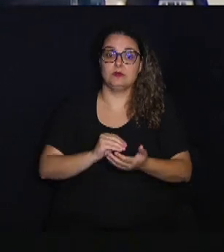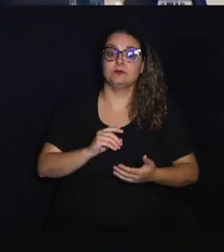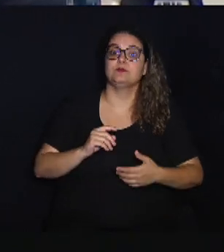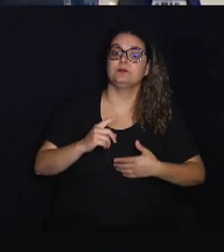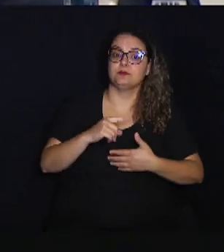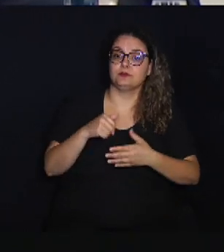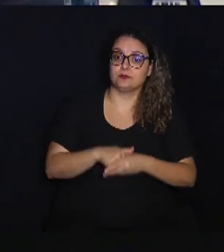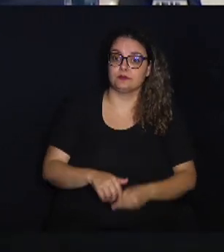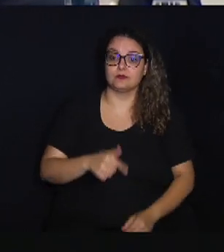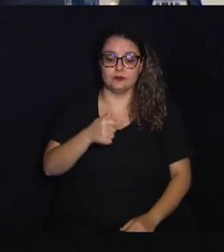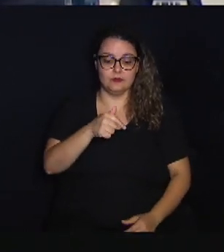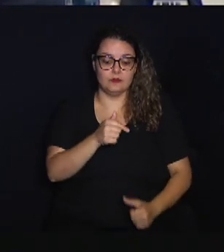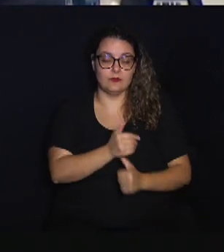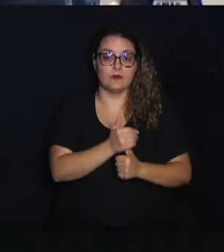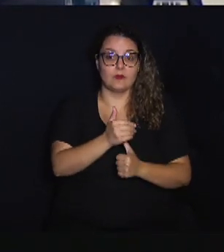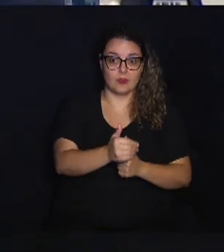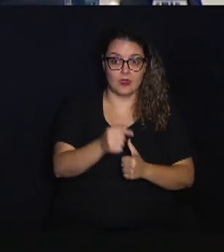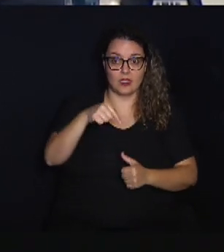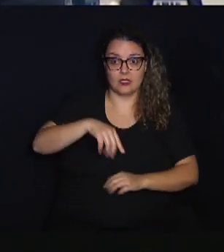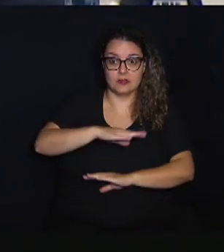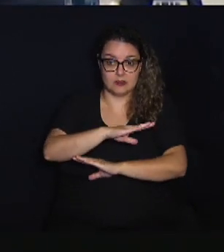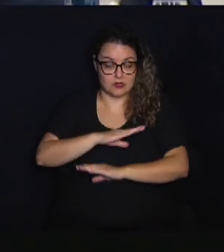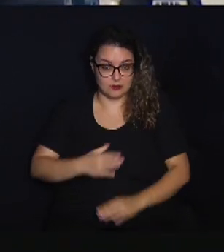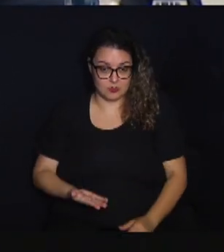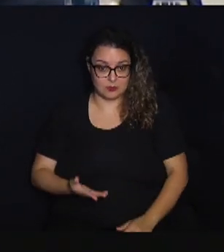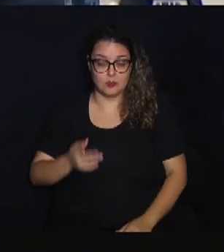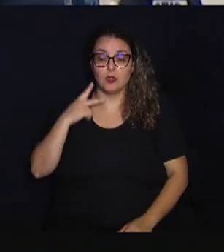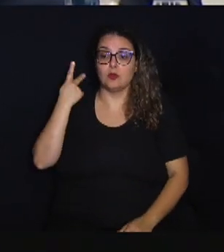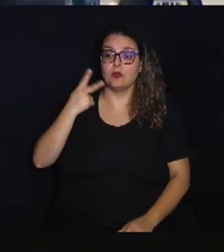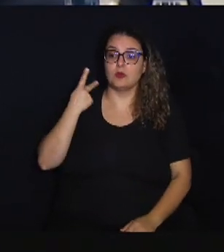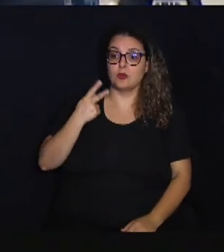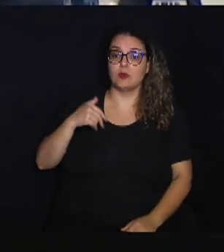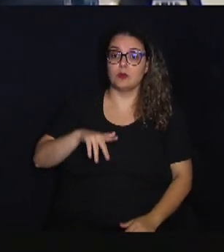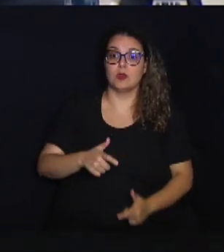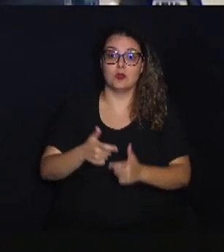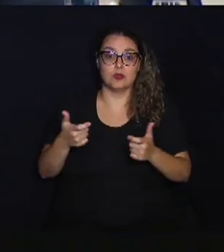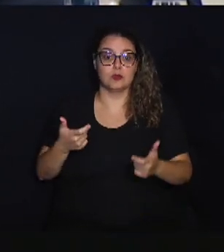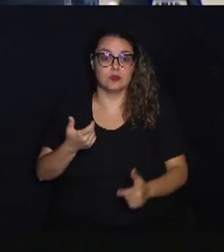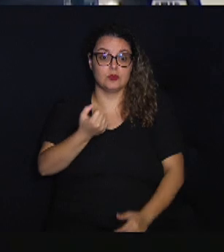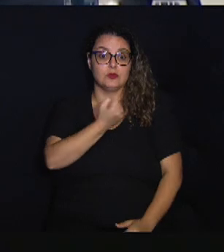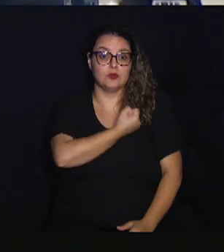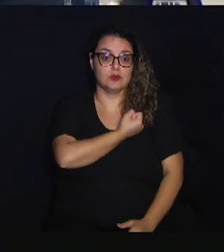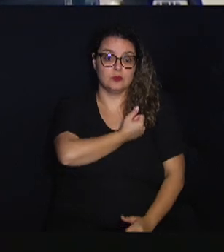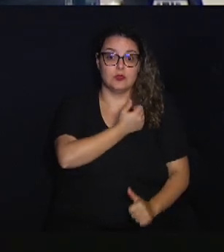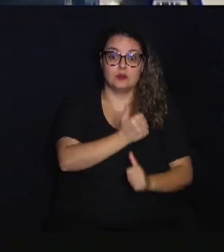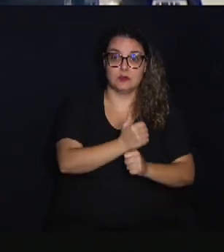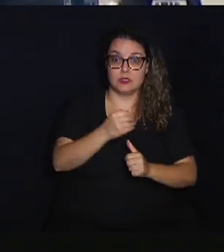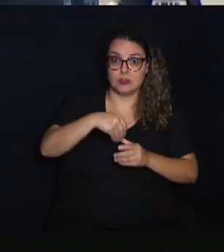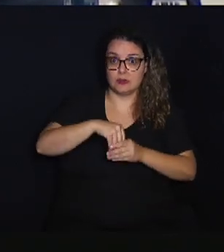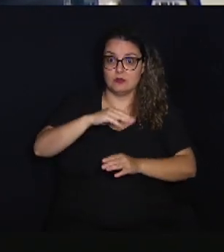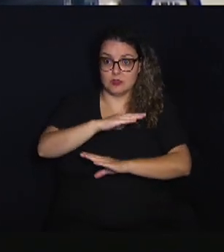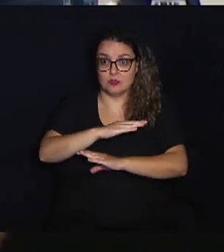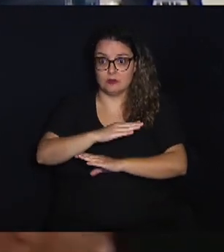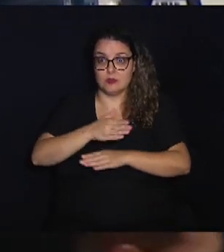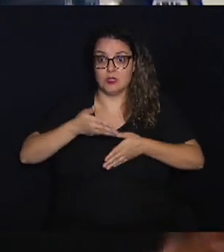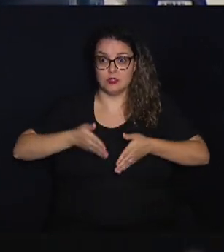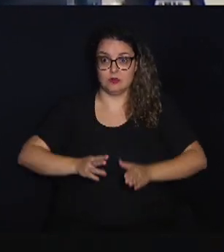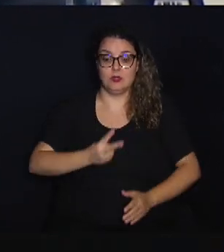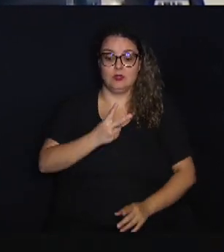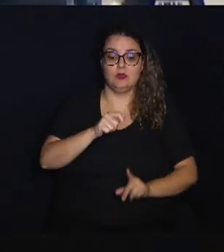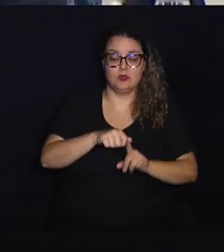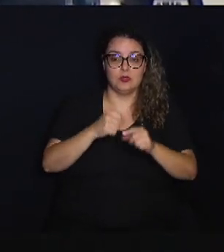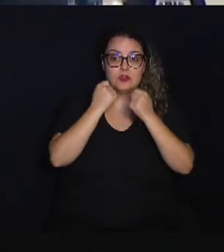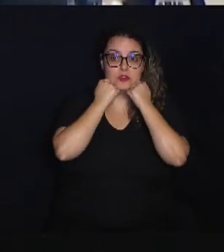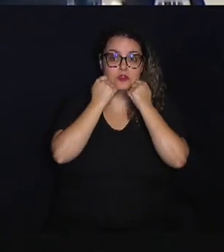está no 7º mandato na Câmara. O vereador com o maior número de mandatos na casa. Nasceu em 2 de julho